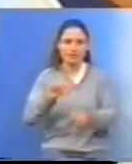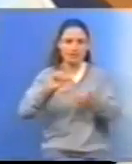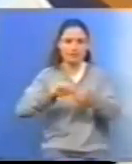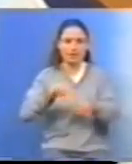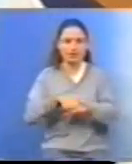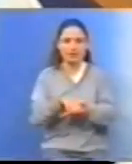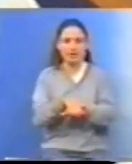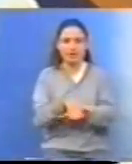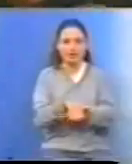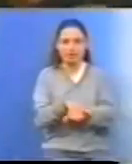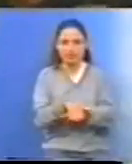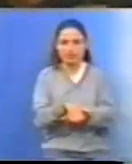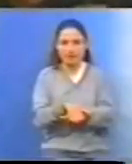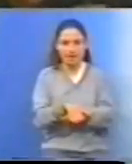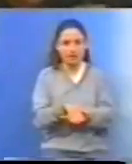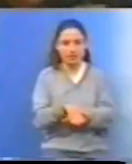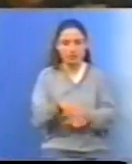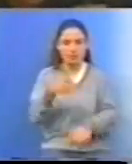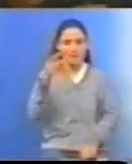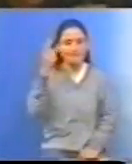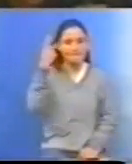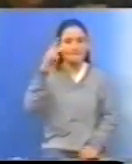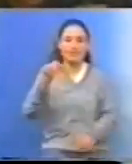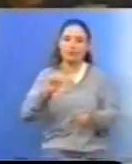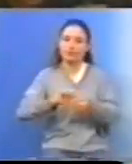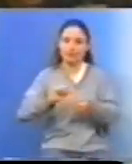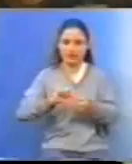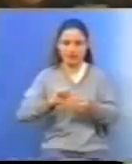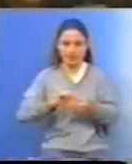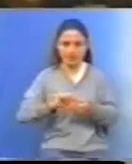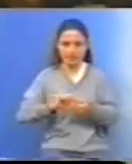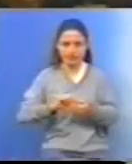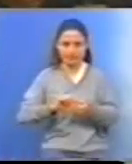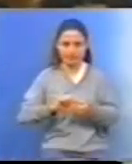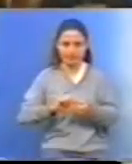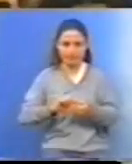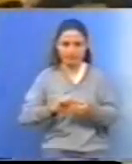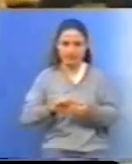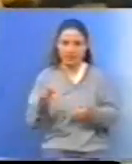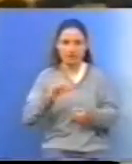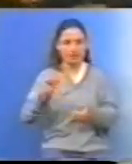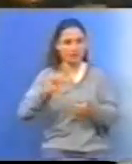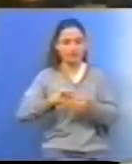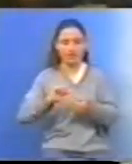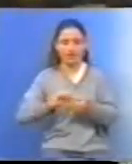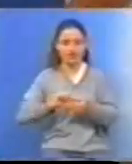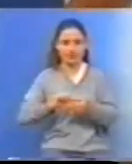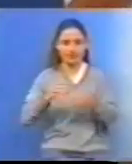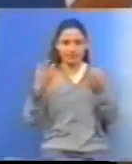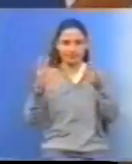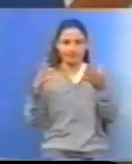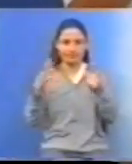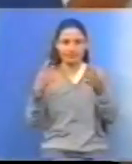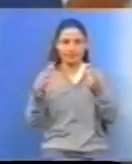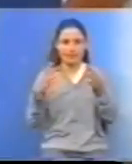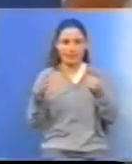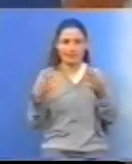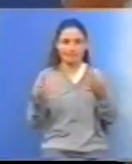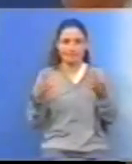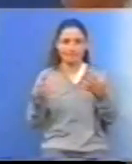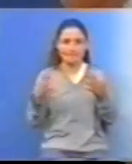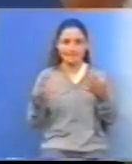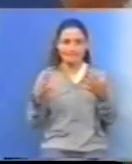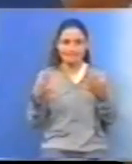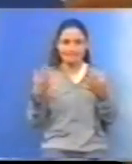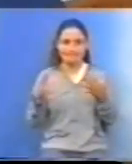Sim. Porque ele nunca me contou assim diretamente. Direito dele.